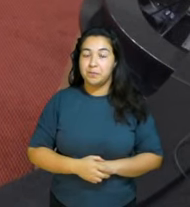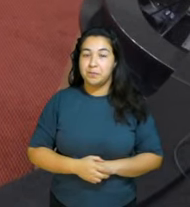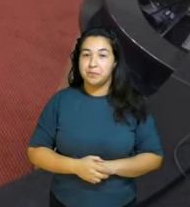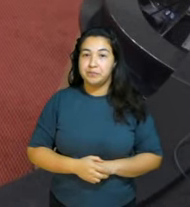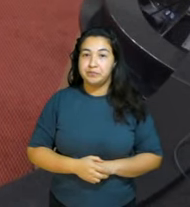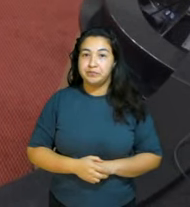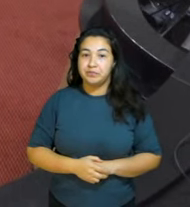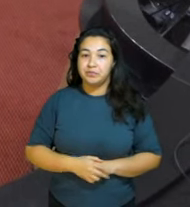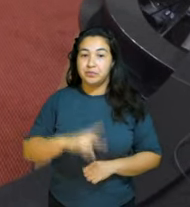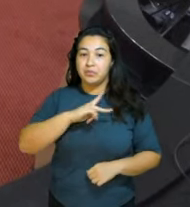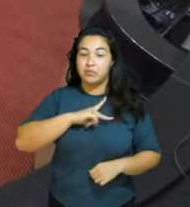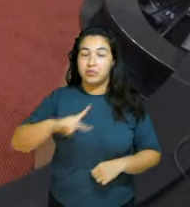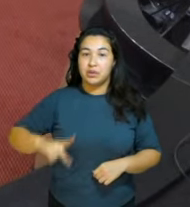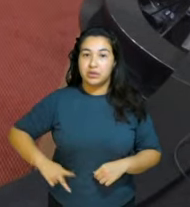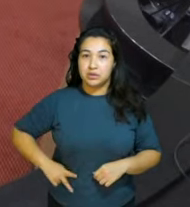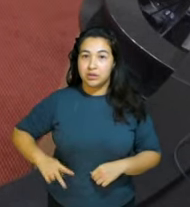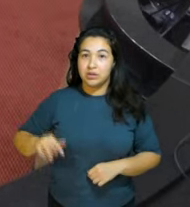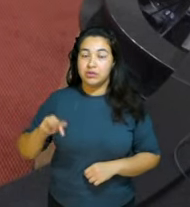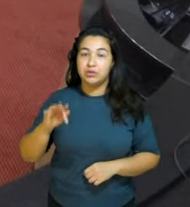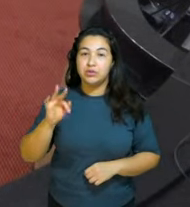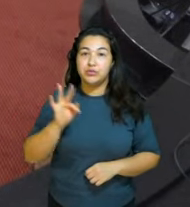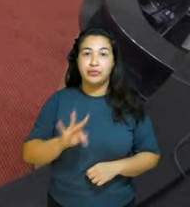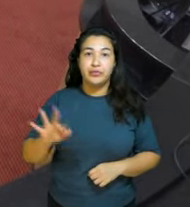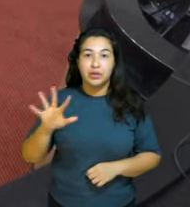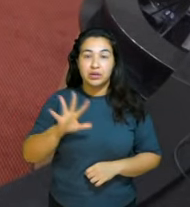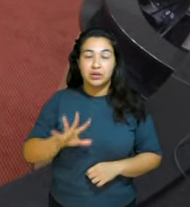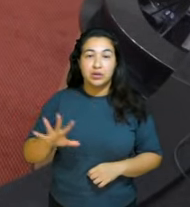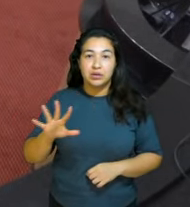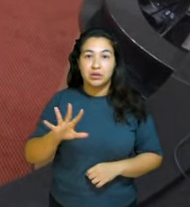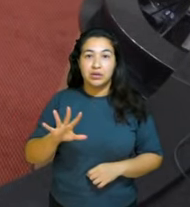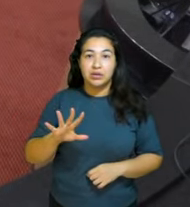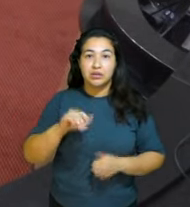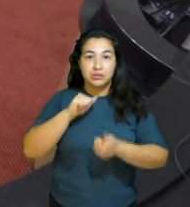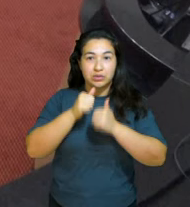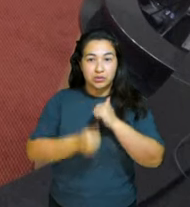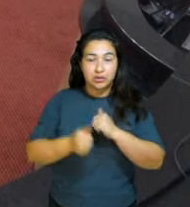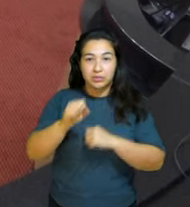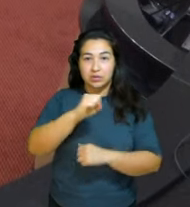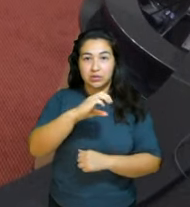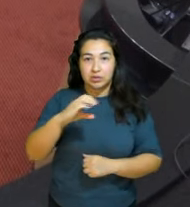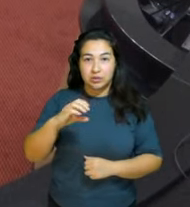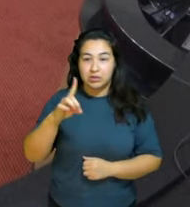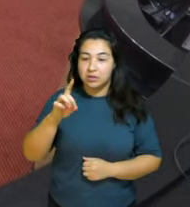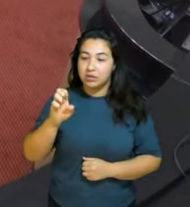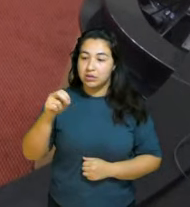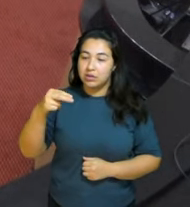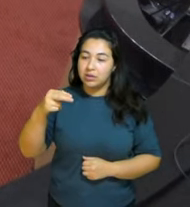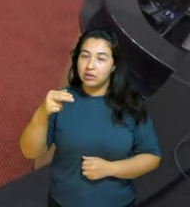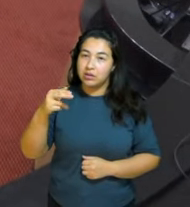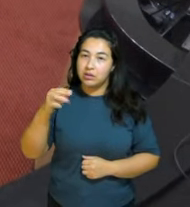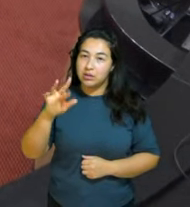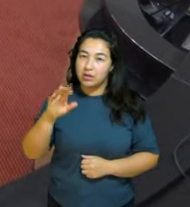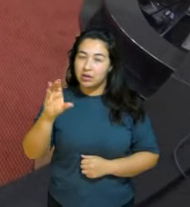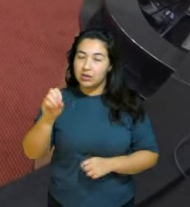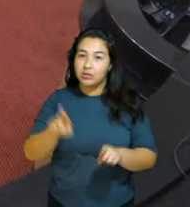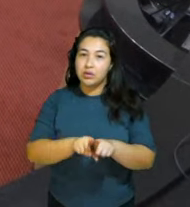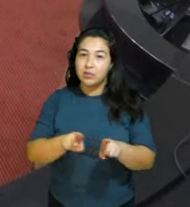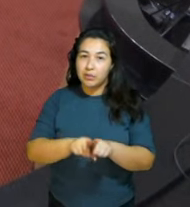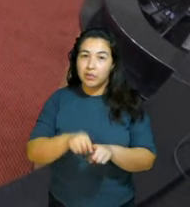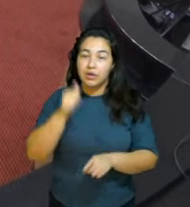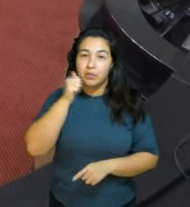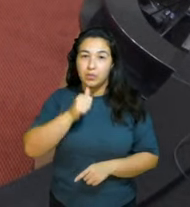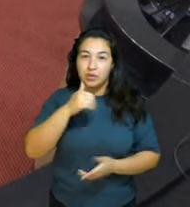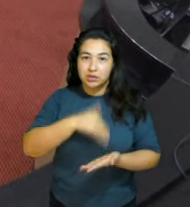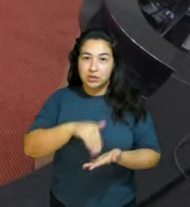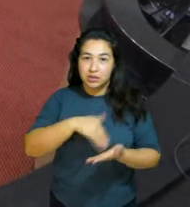senhor presidente da Federação Catarinense do Atletismo, Deraldo Opa. A senhora secretária-geral